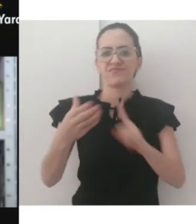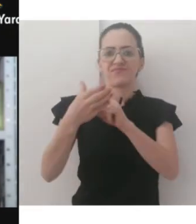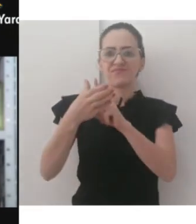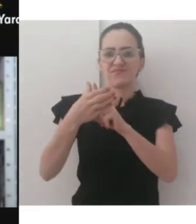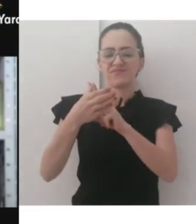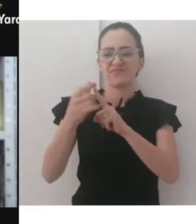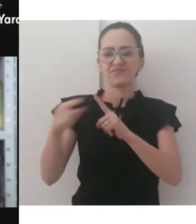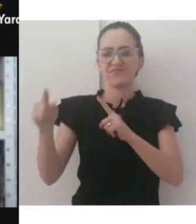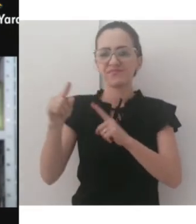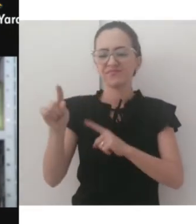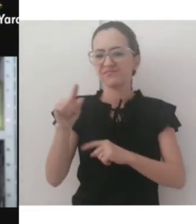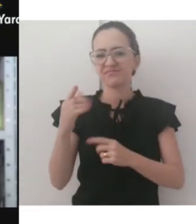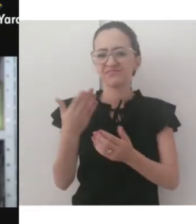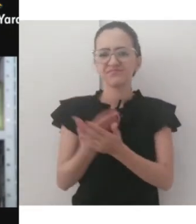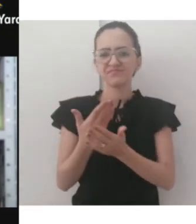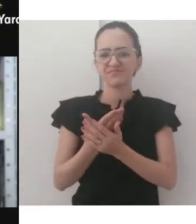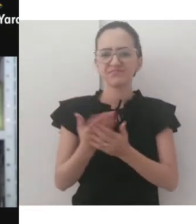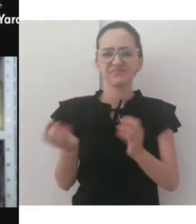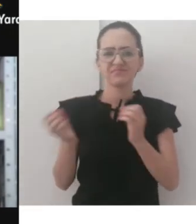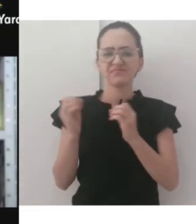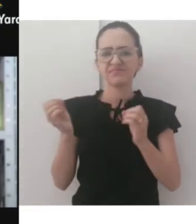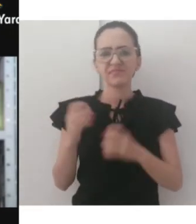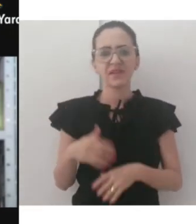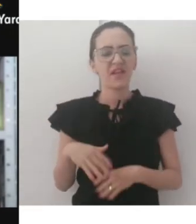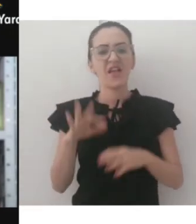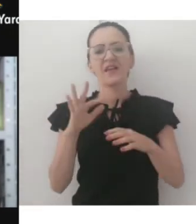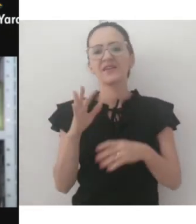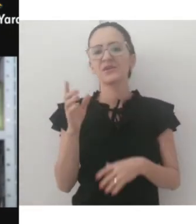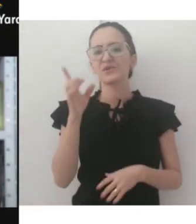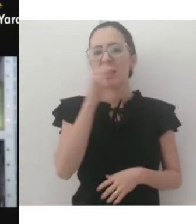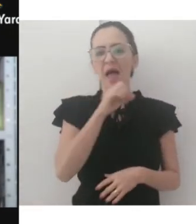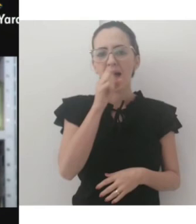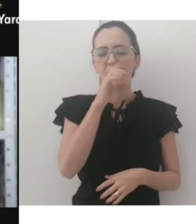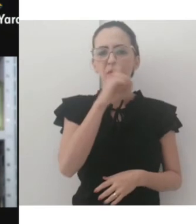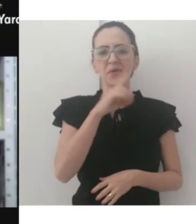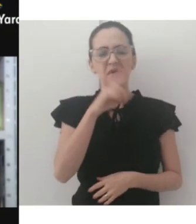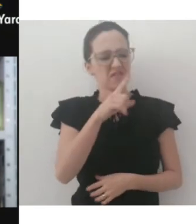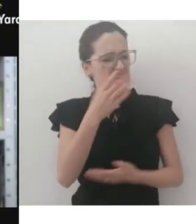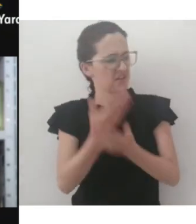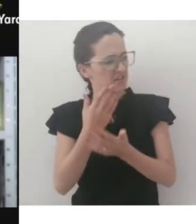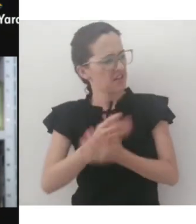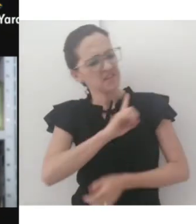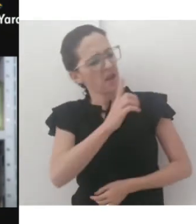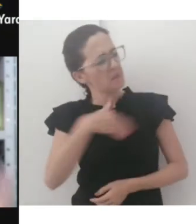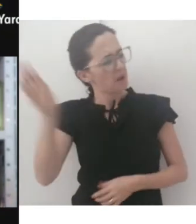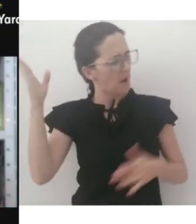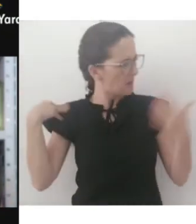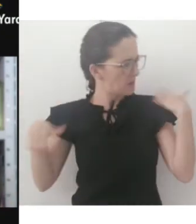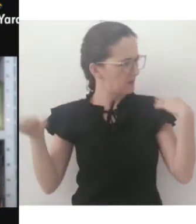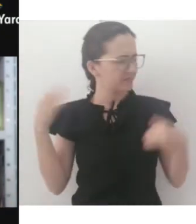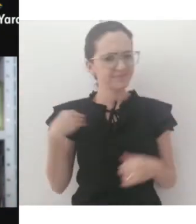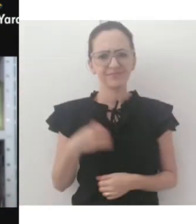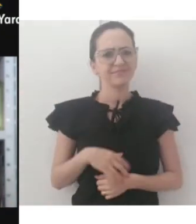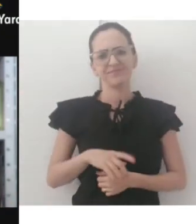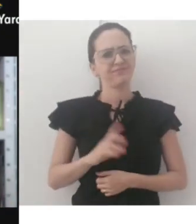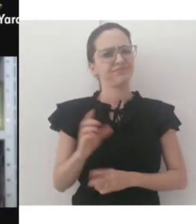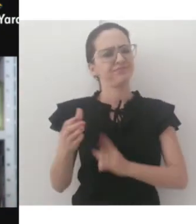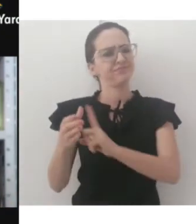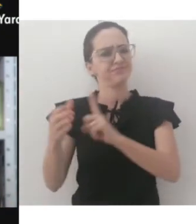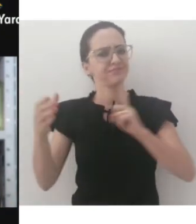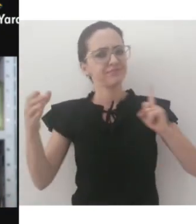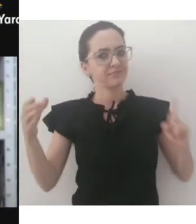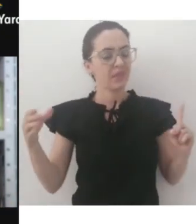de amigos onde a galera fica, por exemplo, tá lendo, estudando no dia de final de semana, vamos sair e tal. A gente precisa